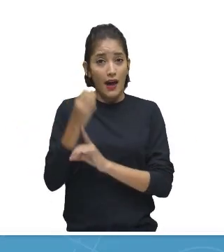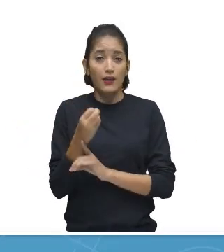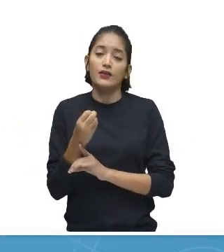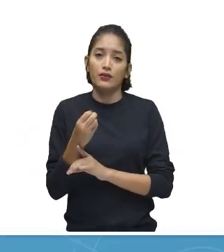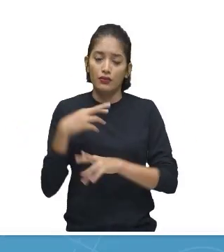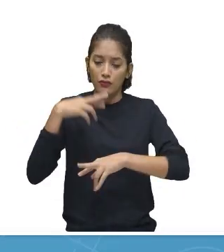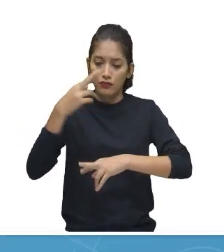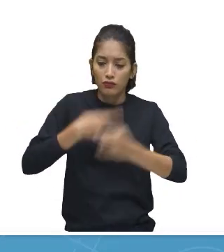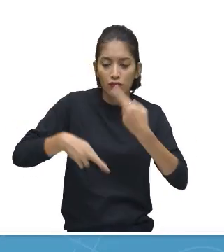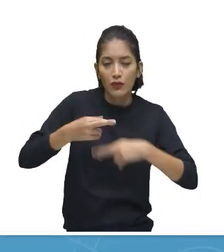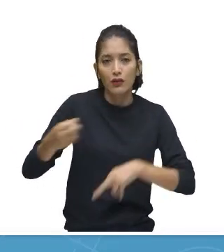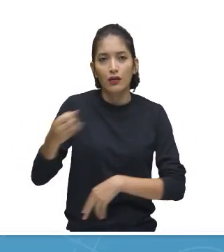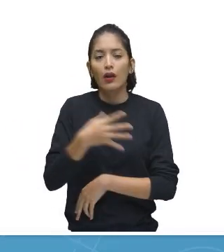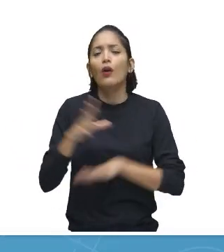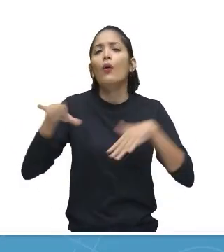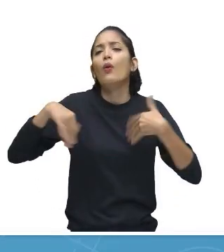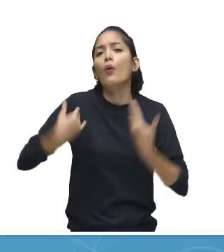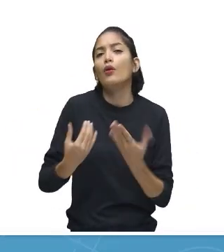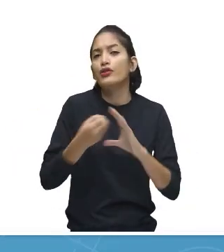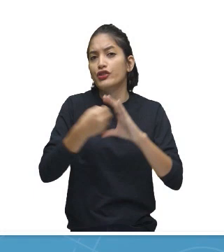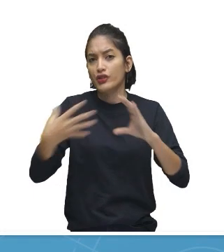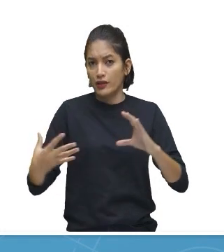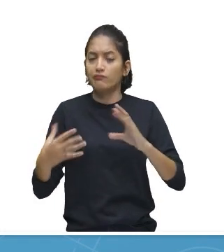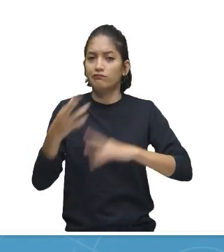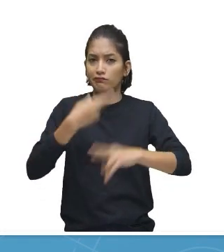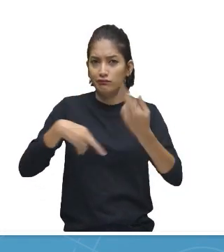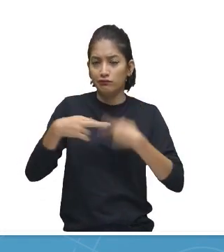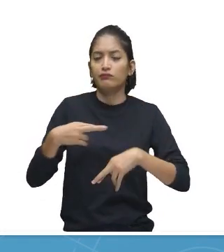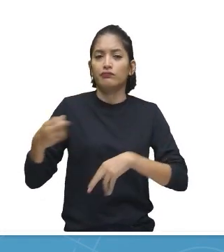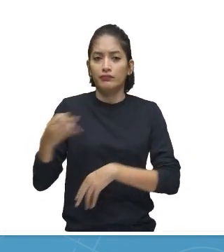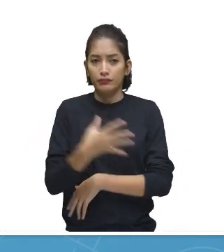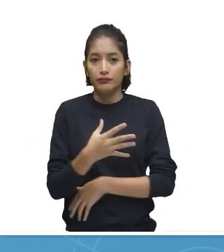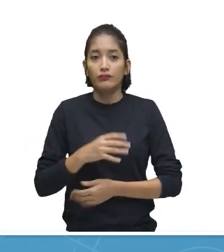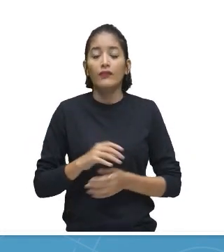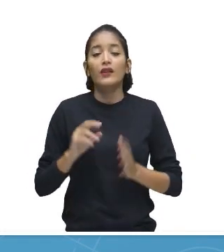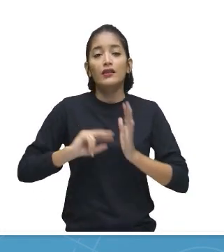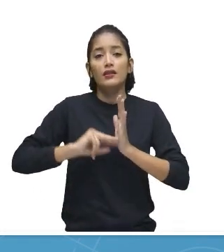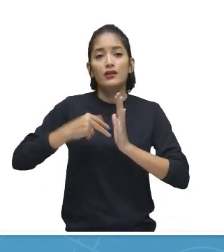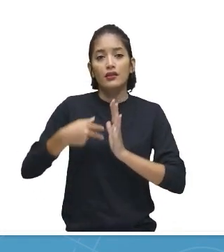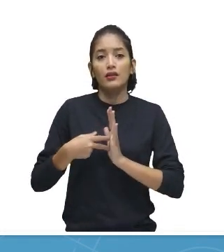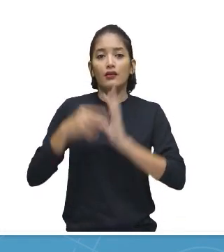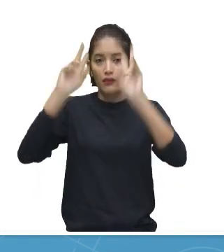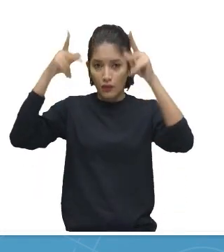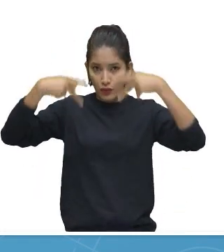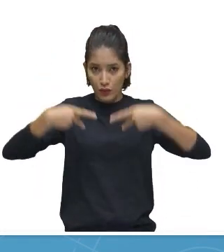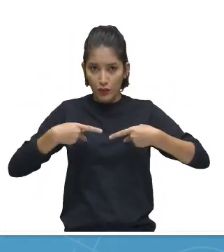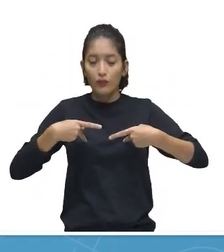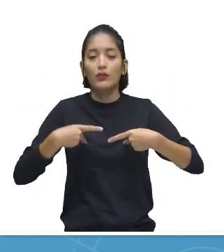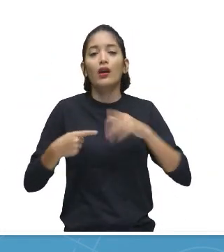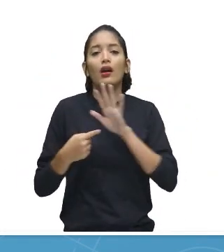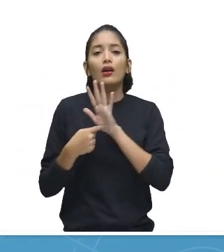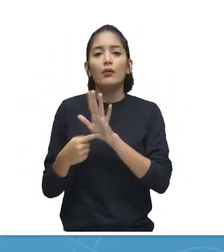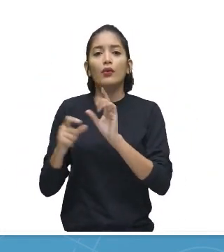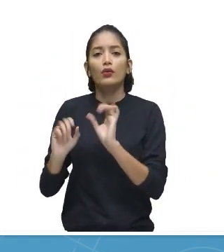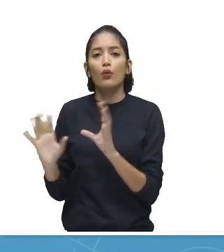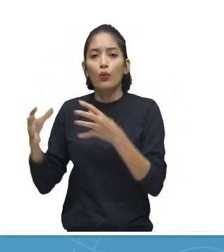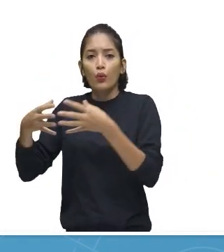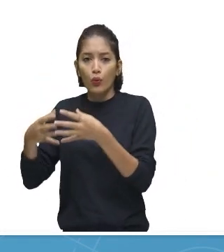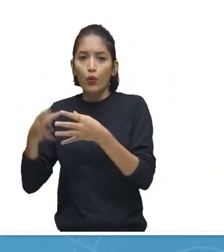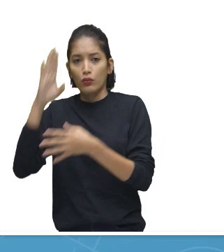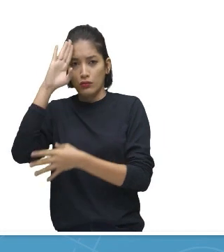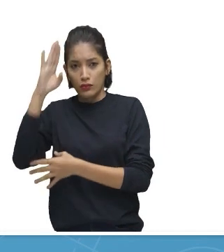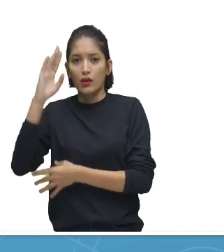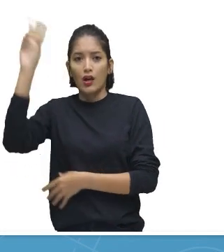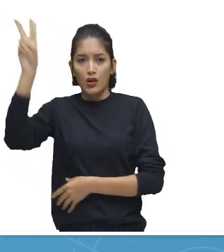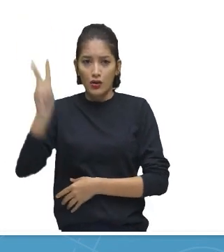eram as características do Renascimento? O humanismo, que é um conjunto de princípios que valorizava as ações humanas e valores